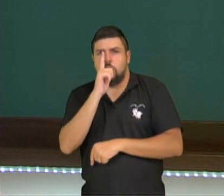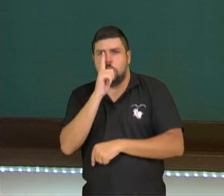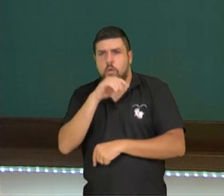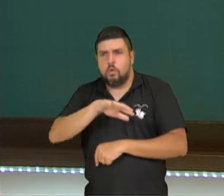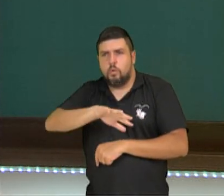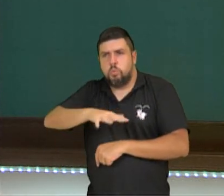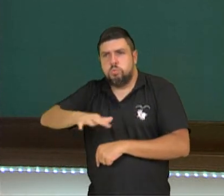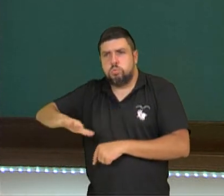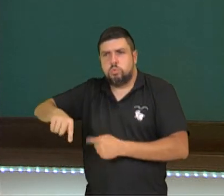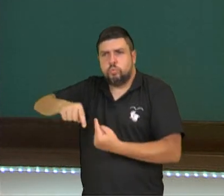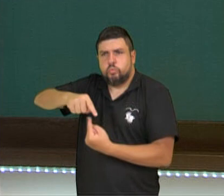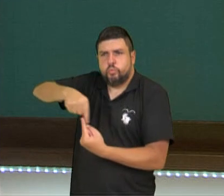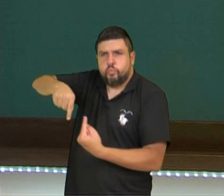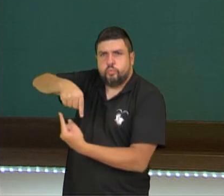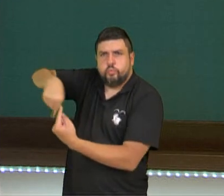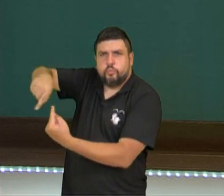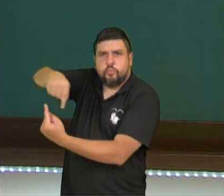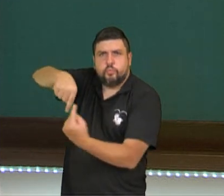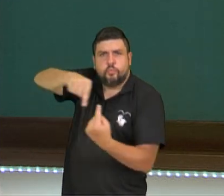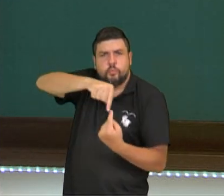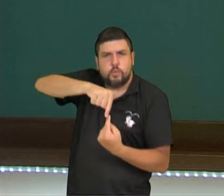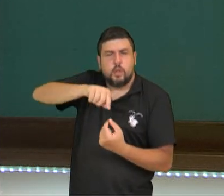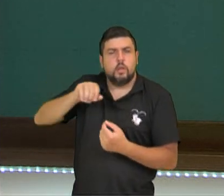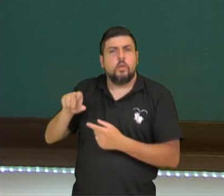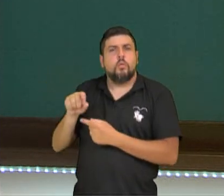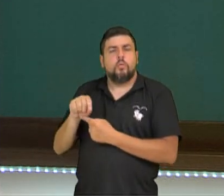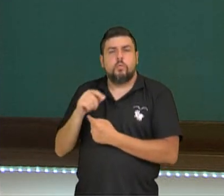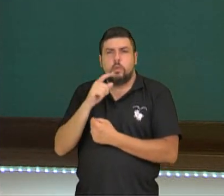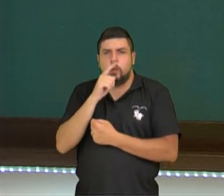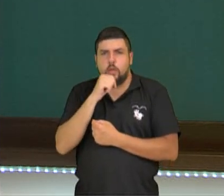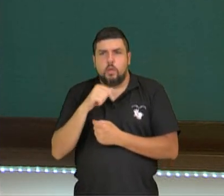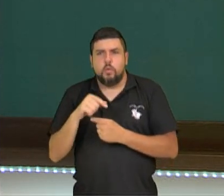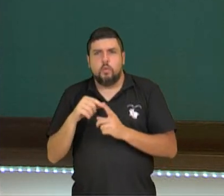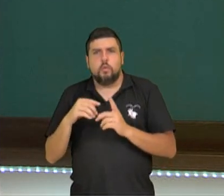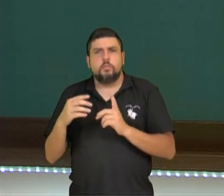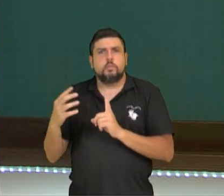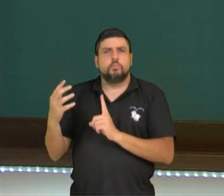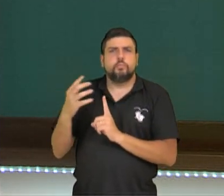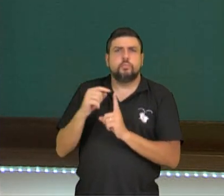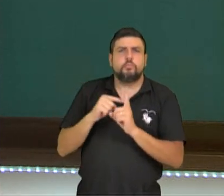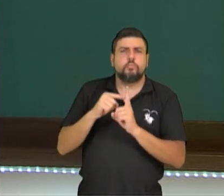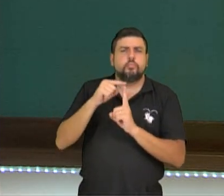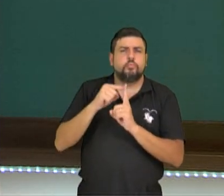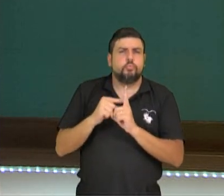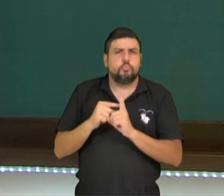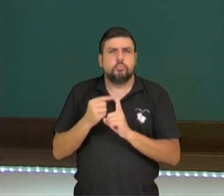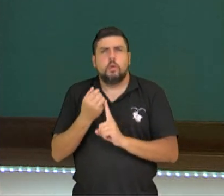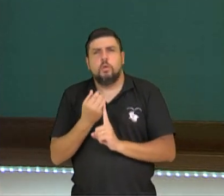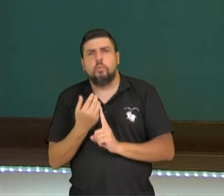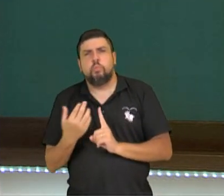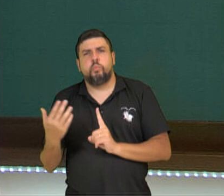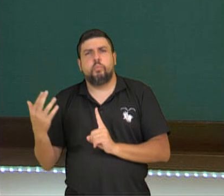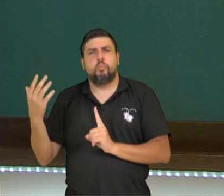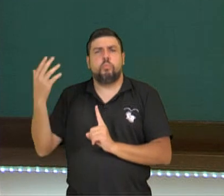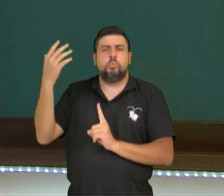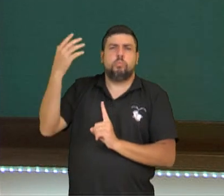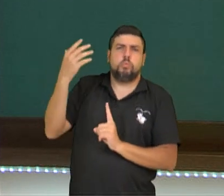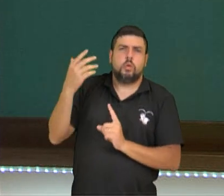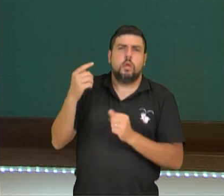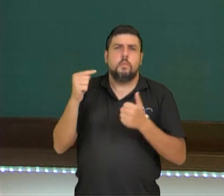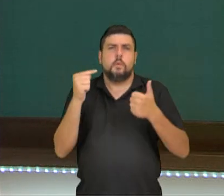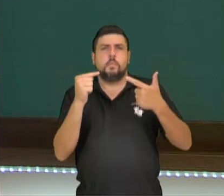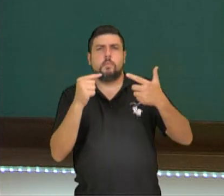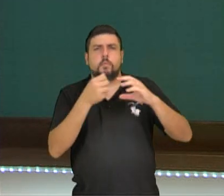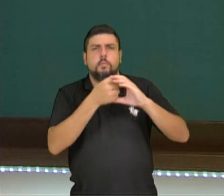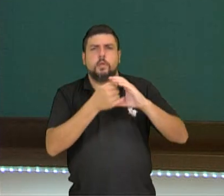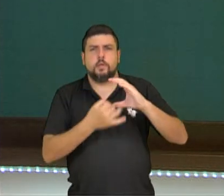esse deslocamento da água dos oceanos que vai influenciar na temperatura, na evaporação, nesse conjunto de características